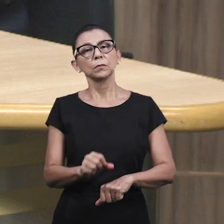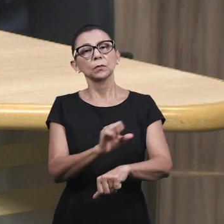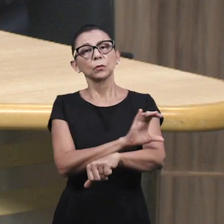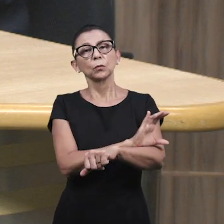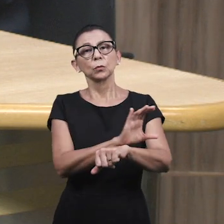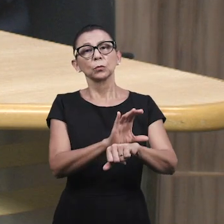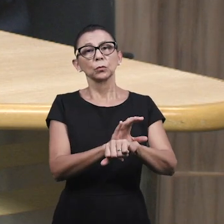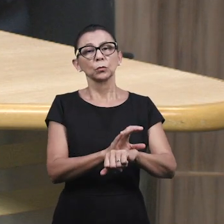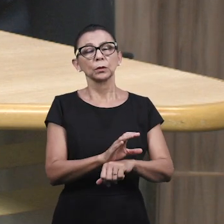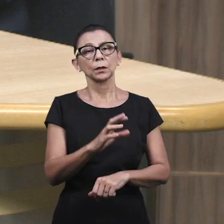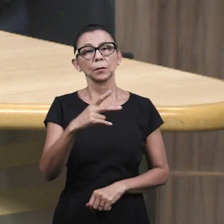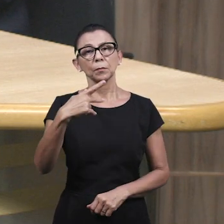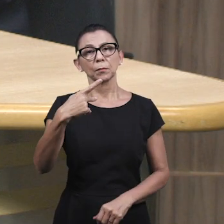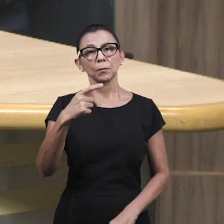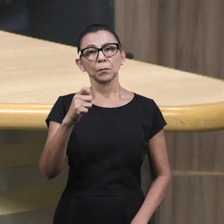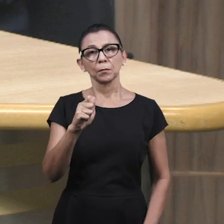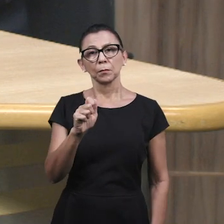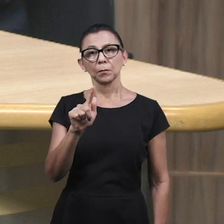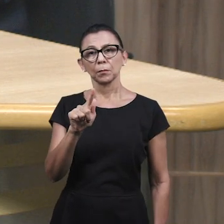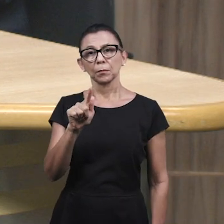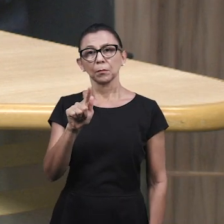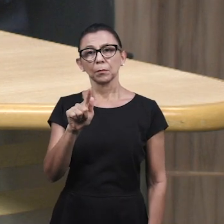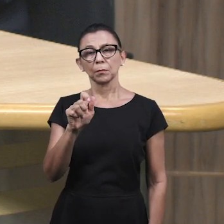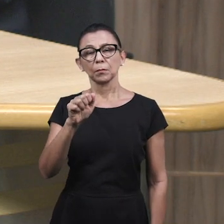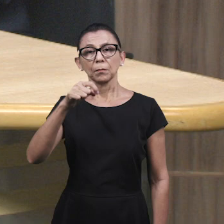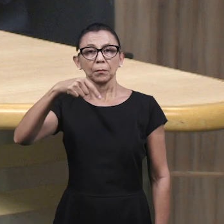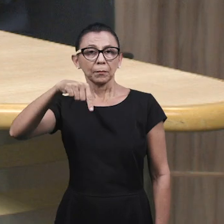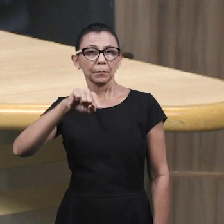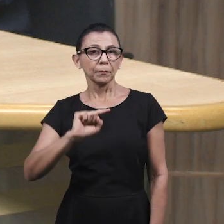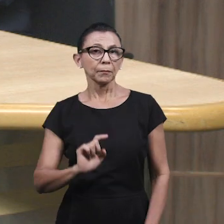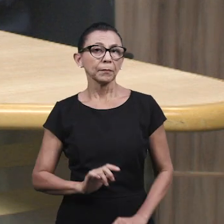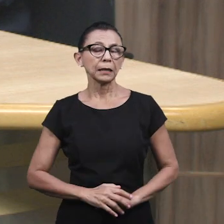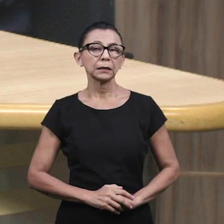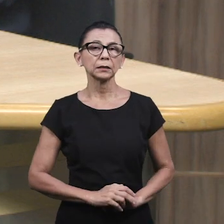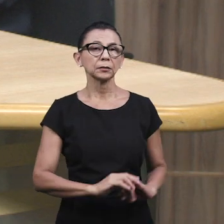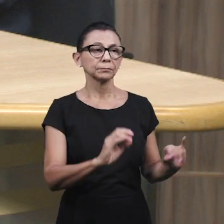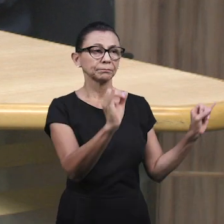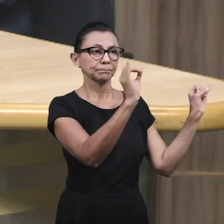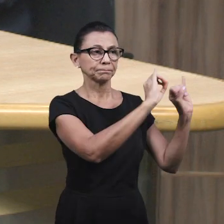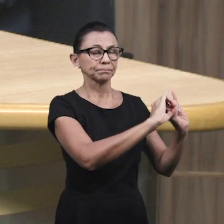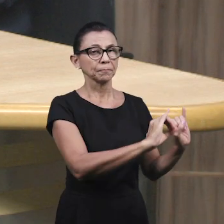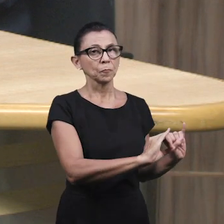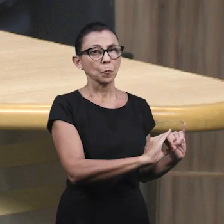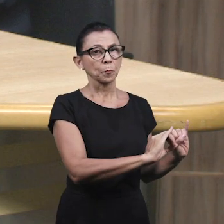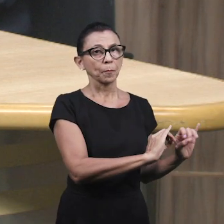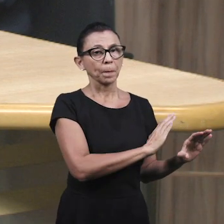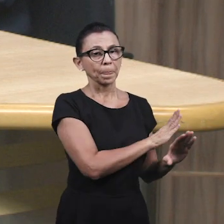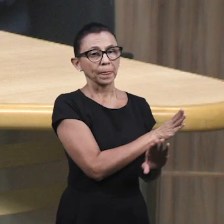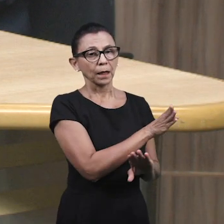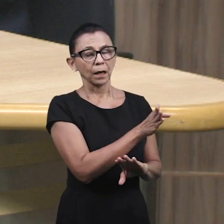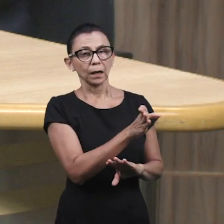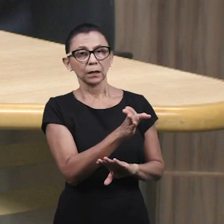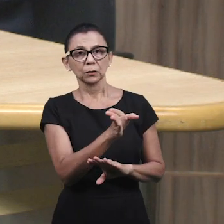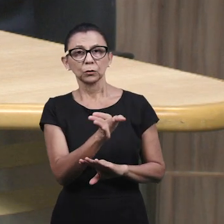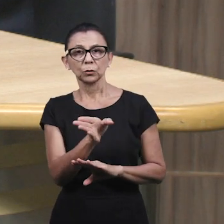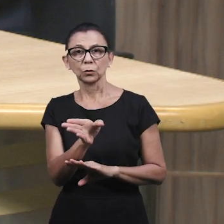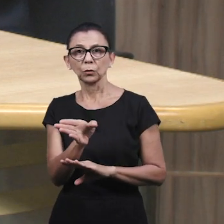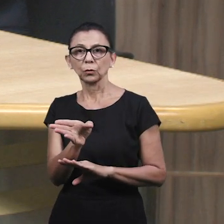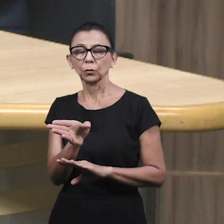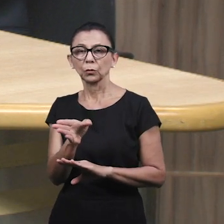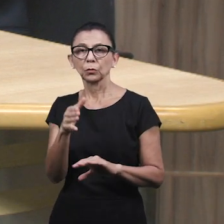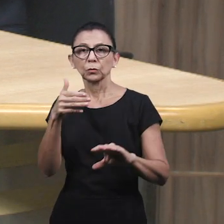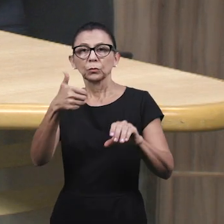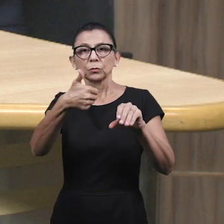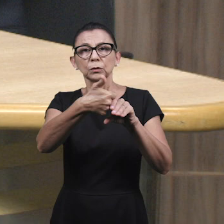cultura pagã. Então esse paganismo migrou para dentro do cristianismo. Aí